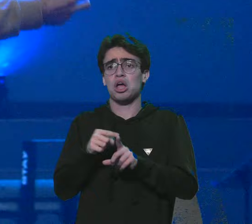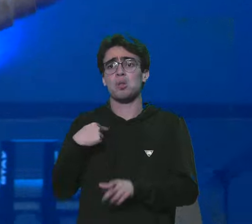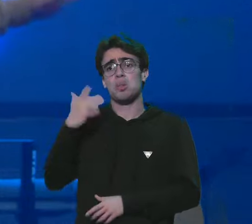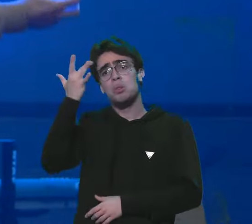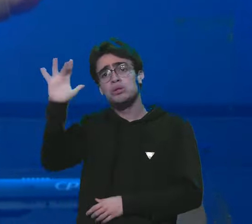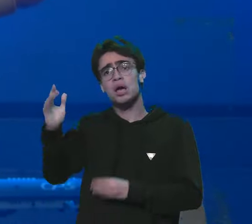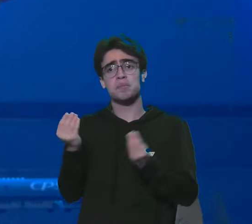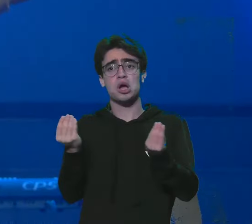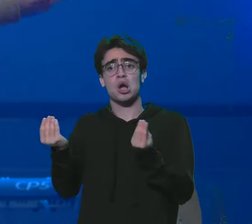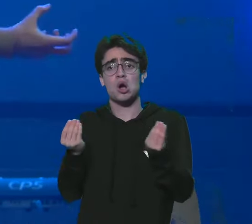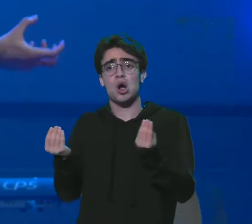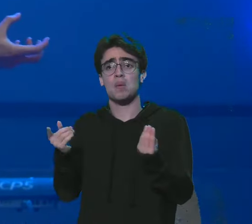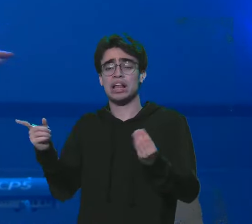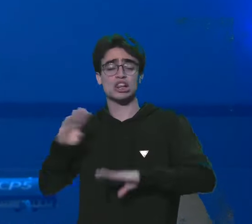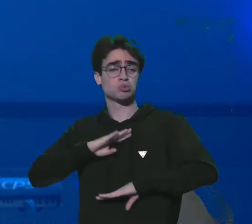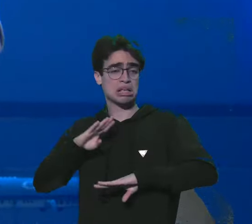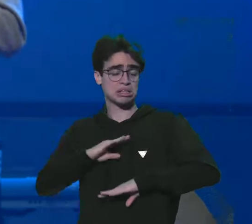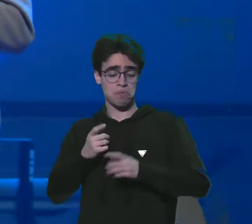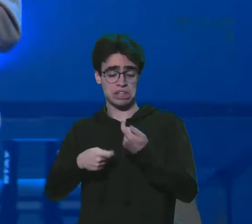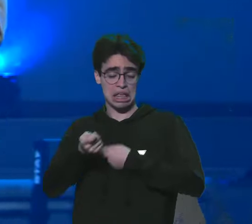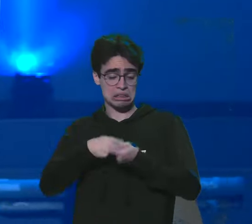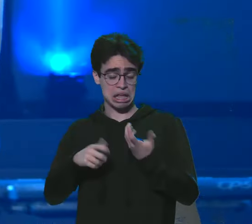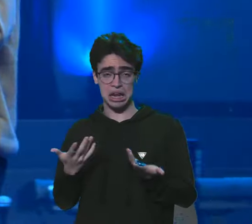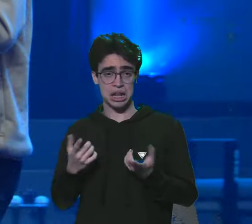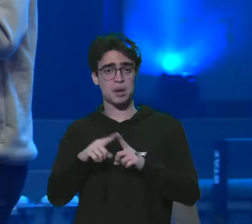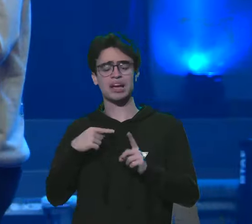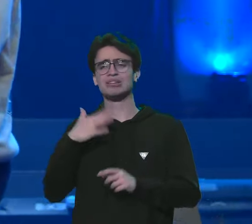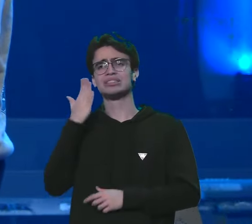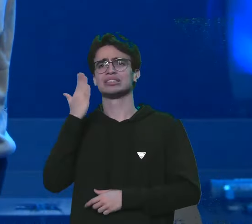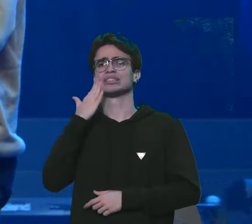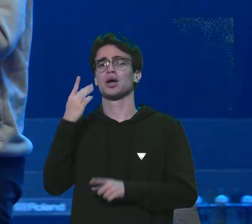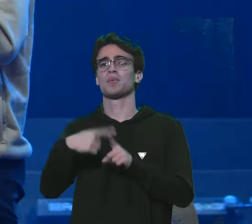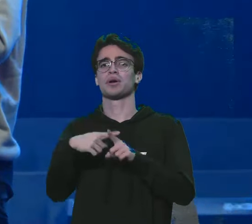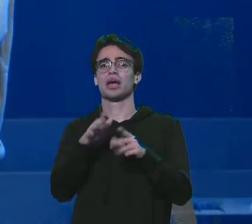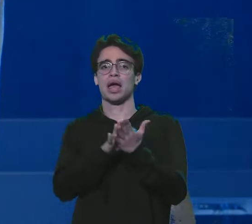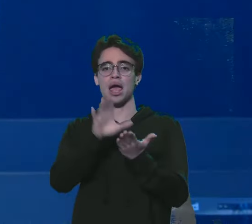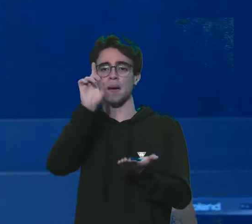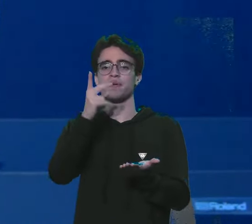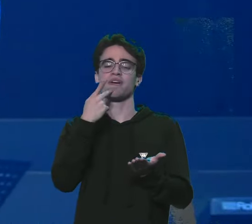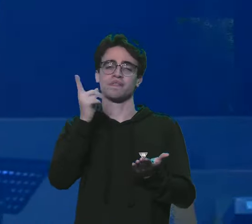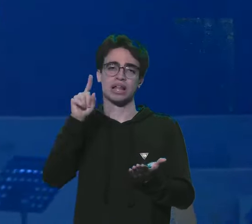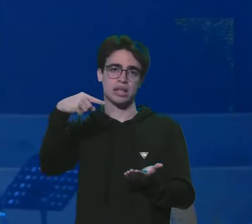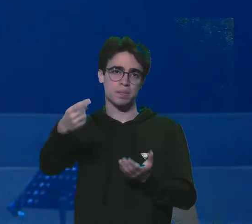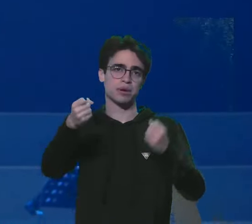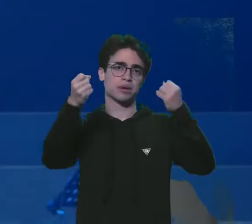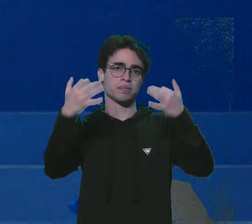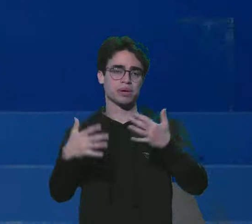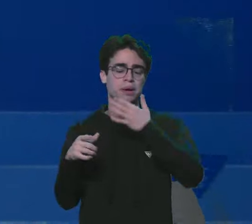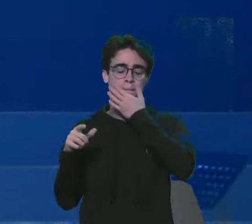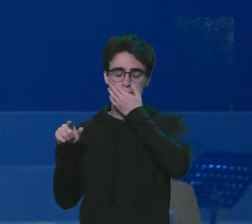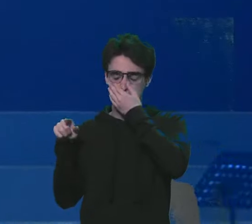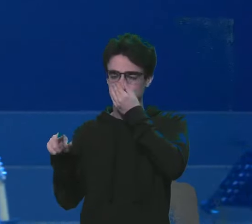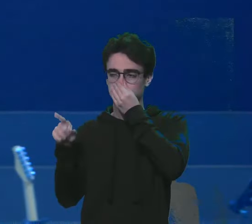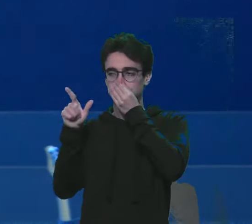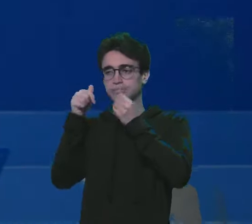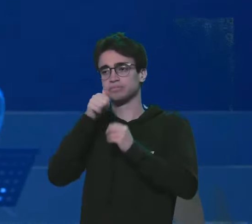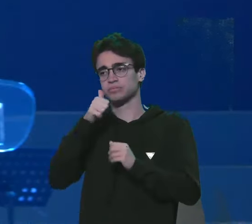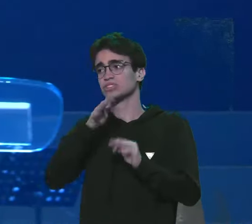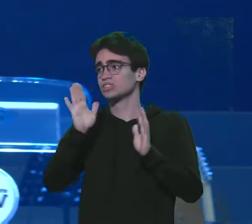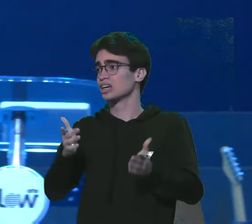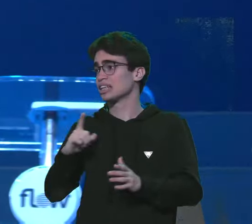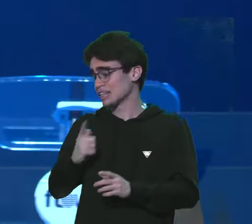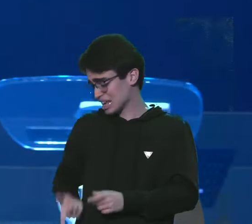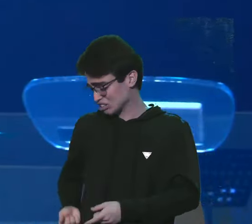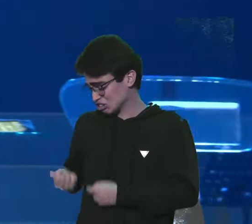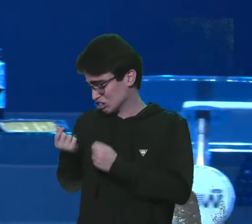como estava a condição financeira dela. Na verdade, nós sabemos porque depois a Bíblia conta ali que ela já havia gasto tudo